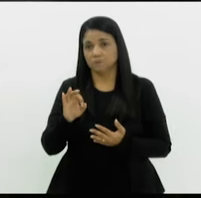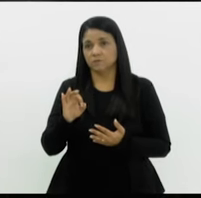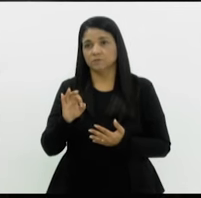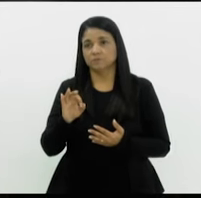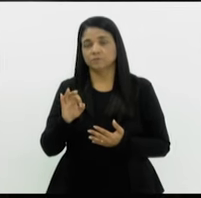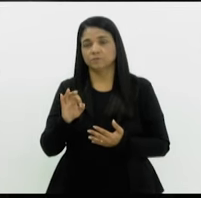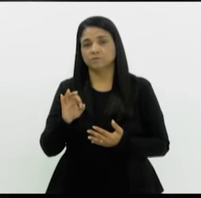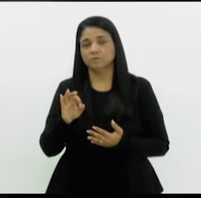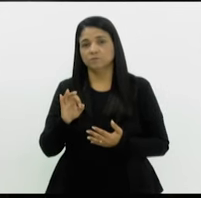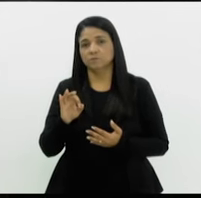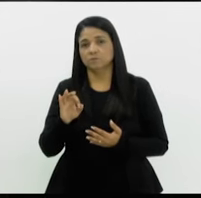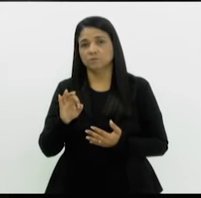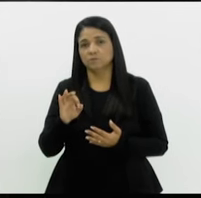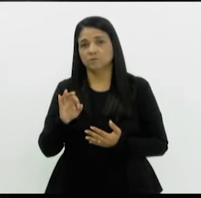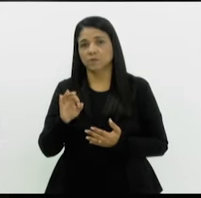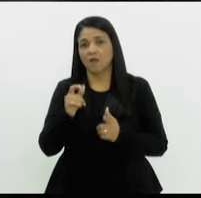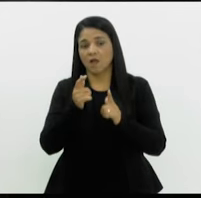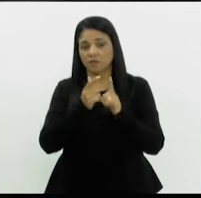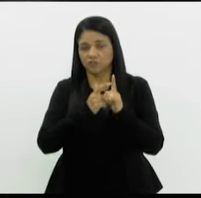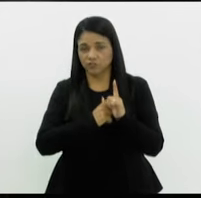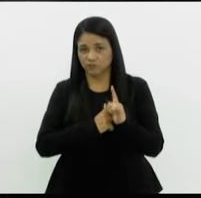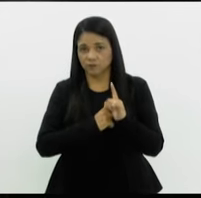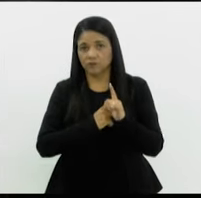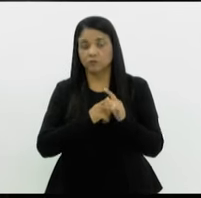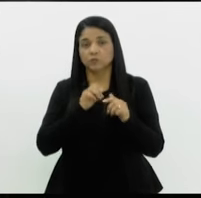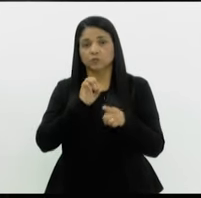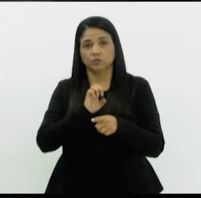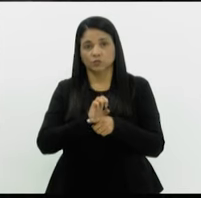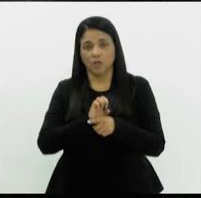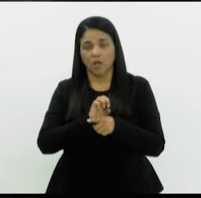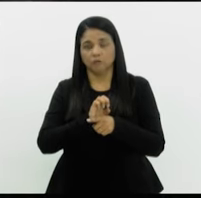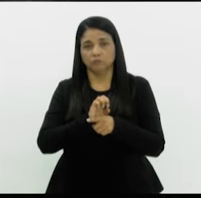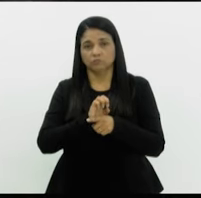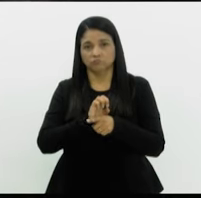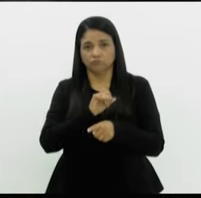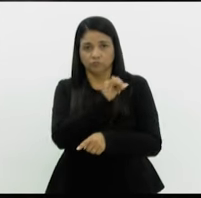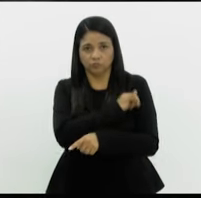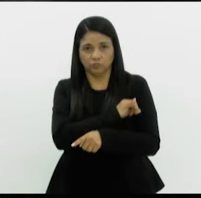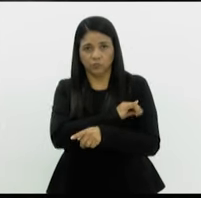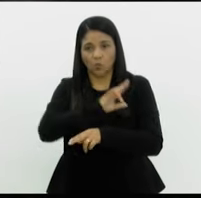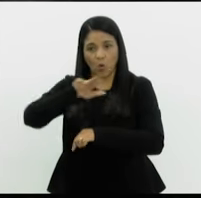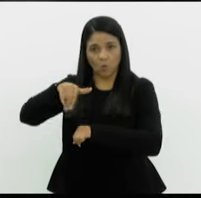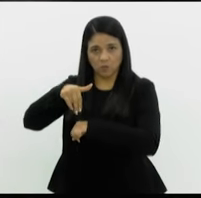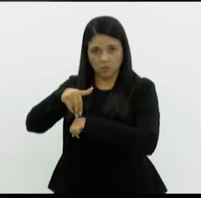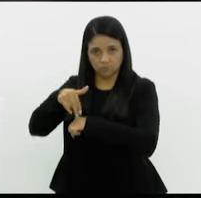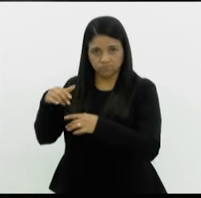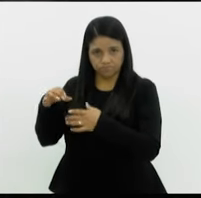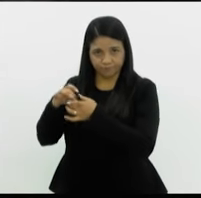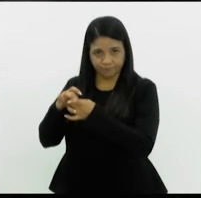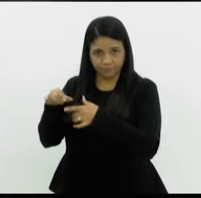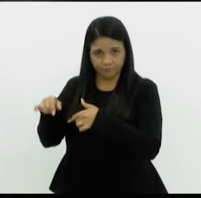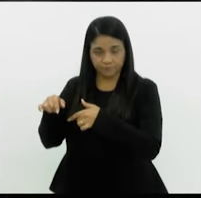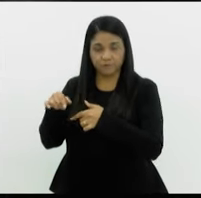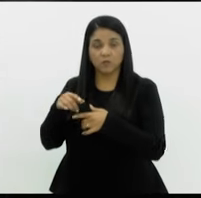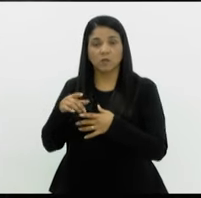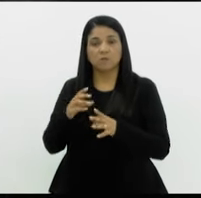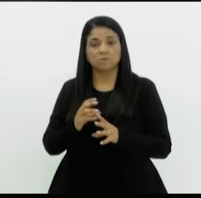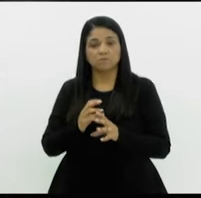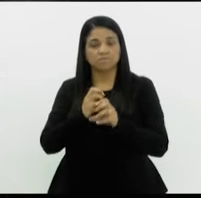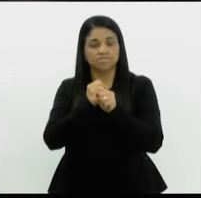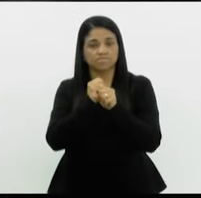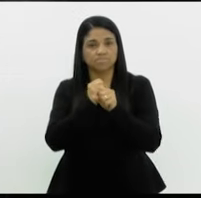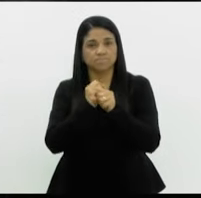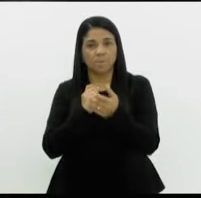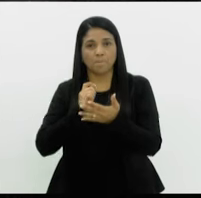sobre a dívida do Estado com a União, o que elevaria o total a ser